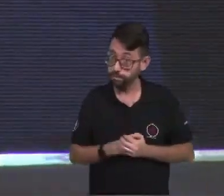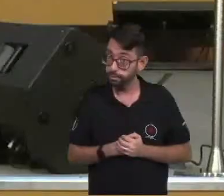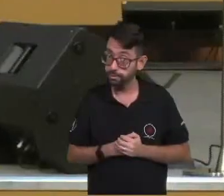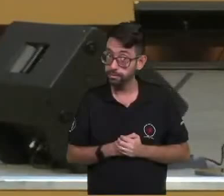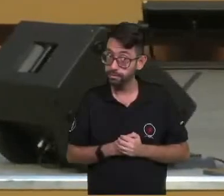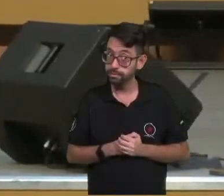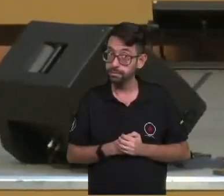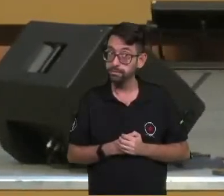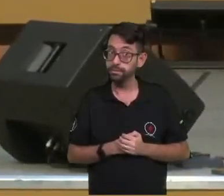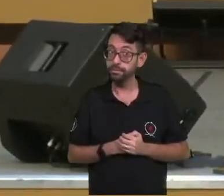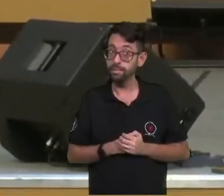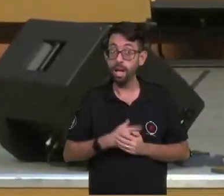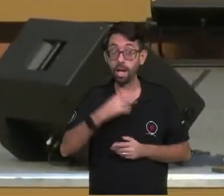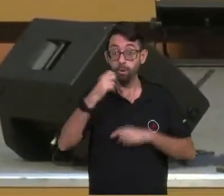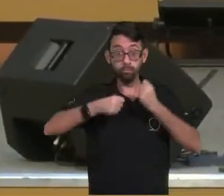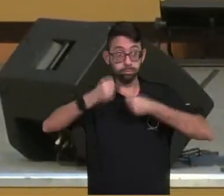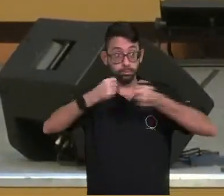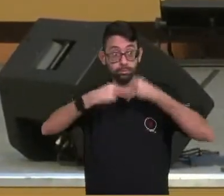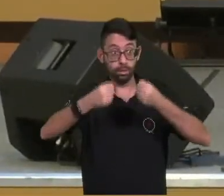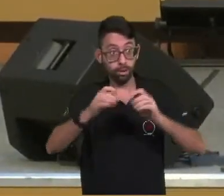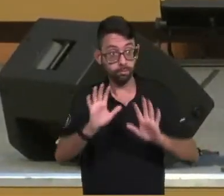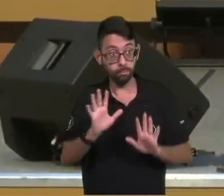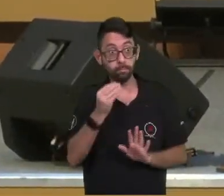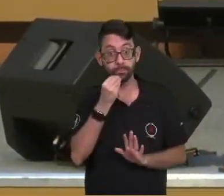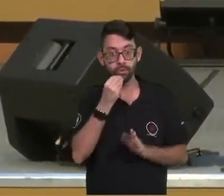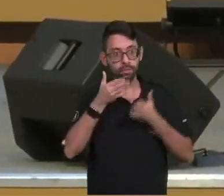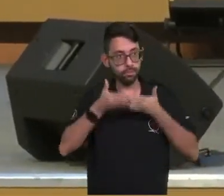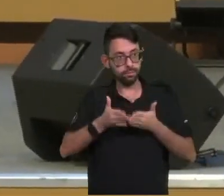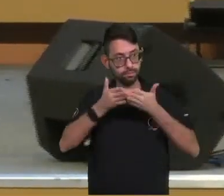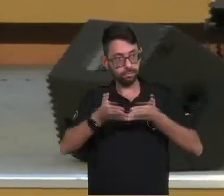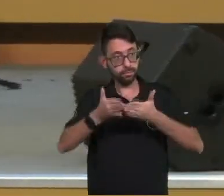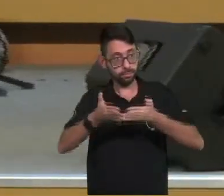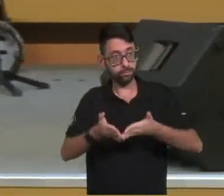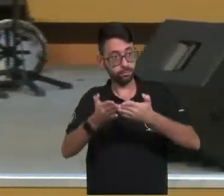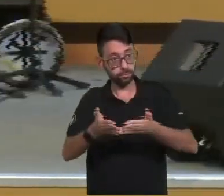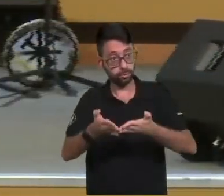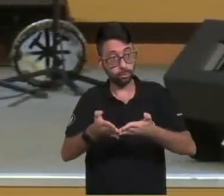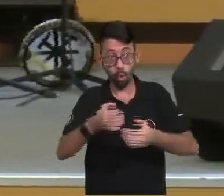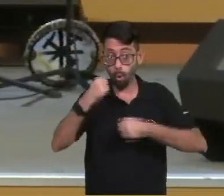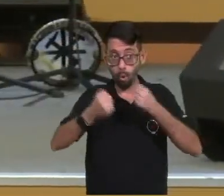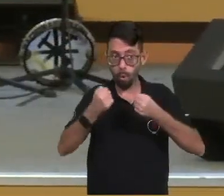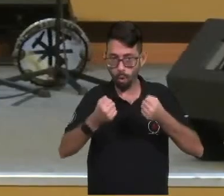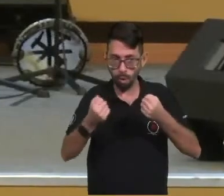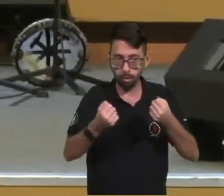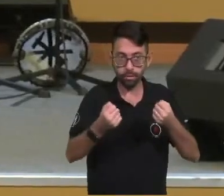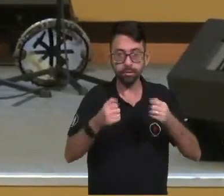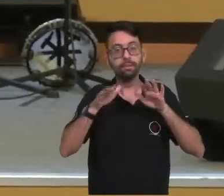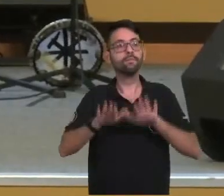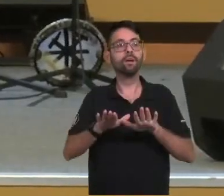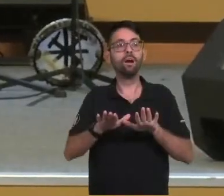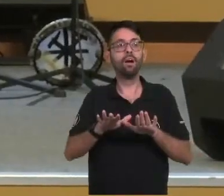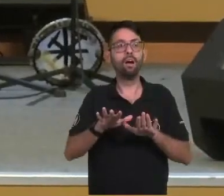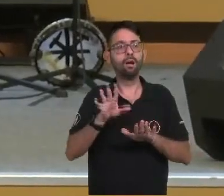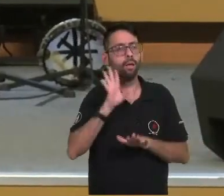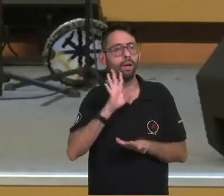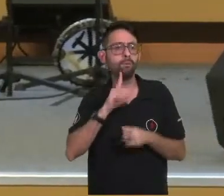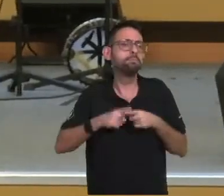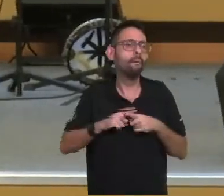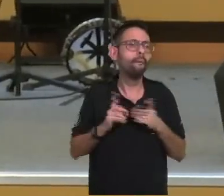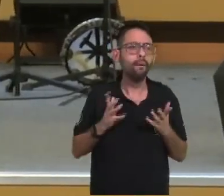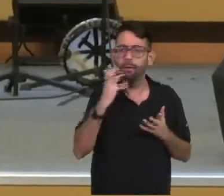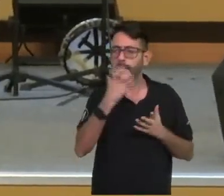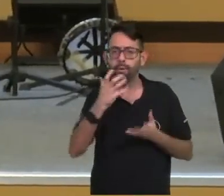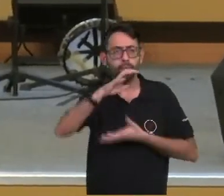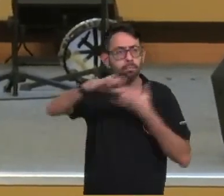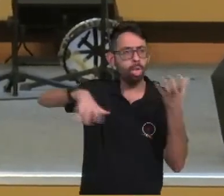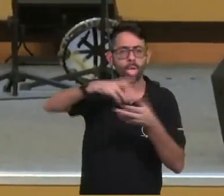E ninguém correu, porque estava em alto mar, não tem para onde correr, certo? E aí eu acho maneirão, porque aí no meio daquela crise toda,